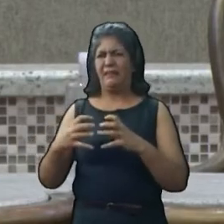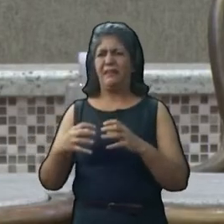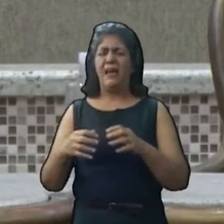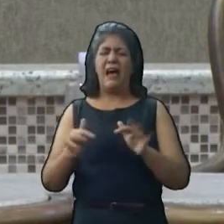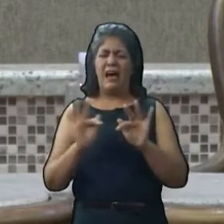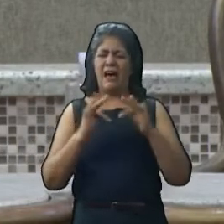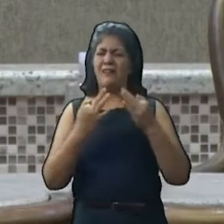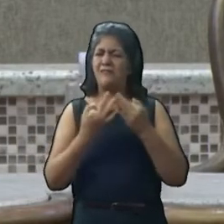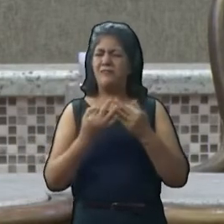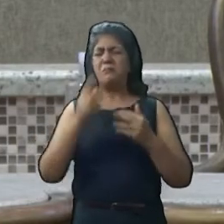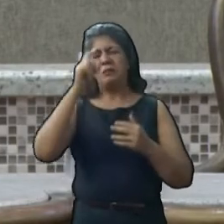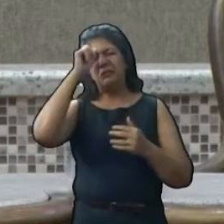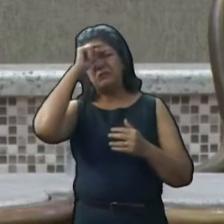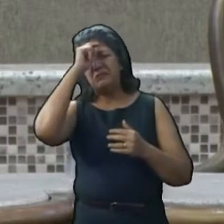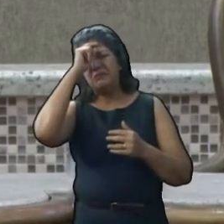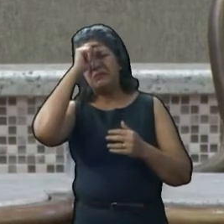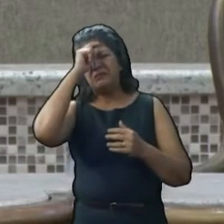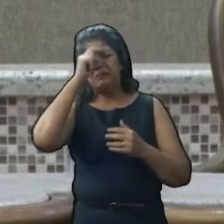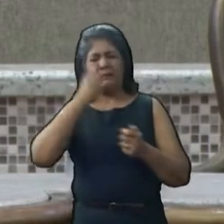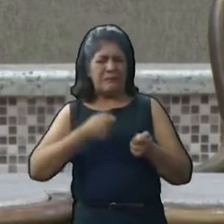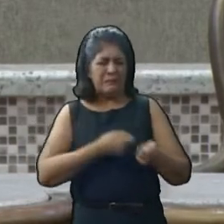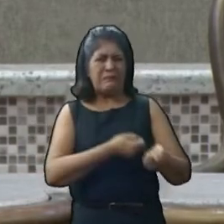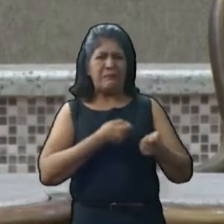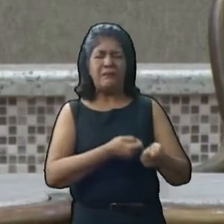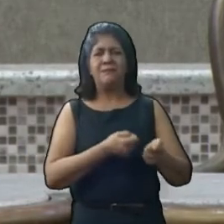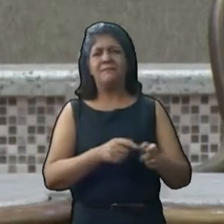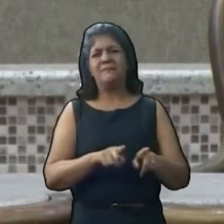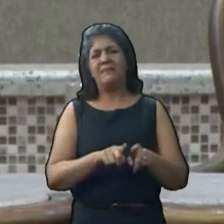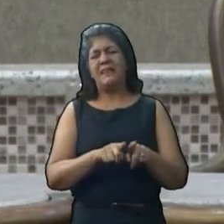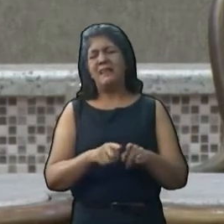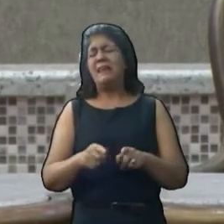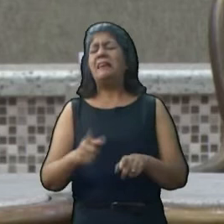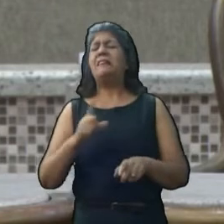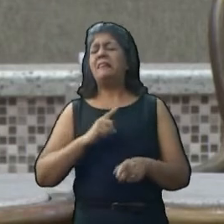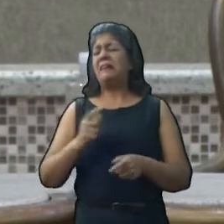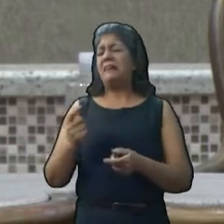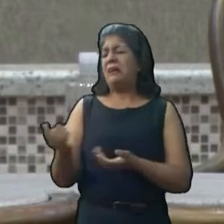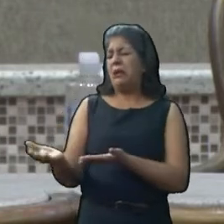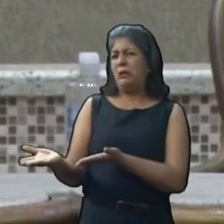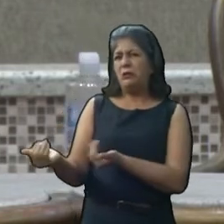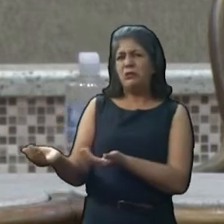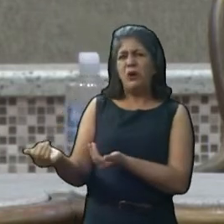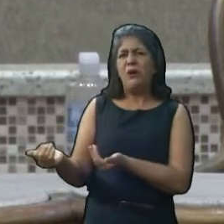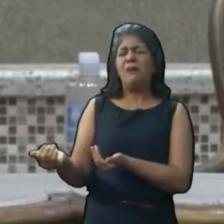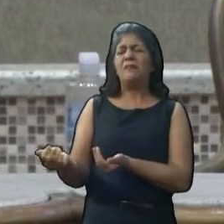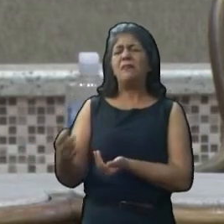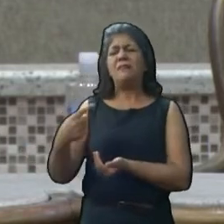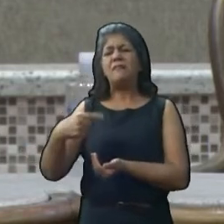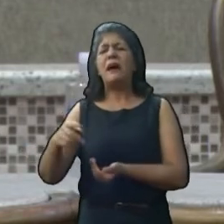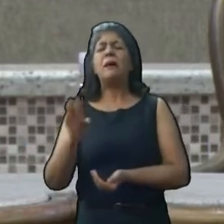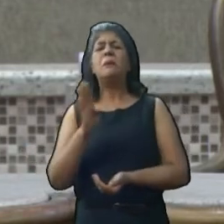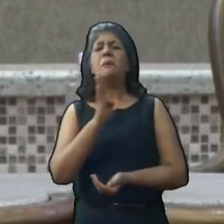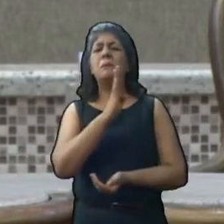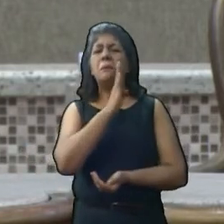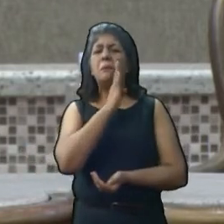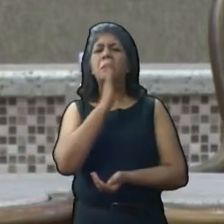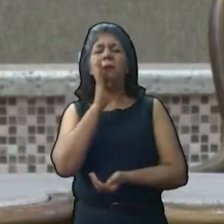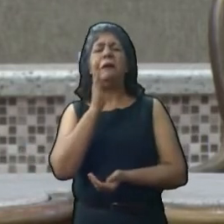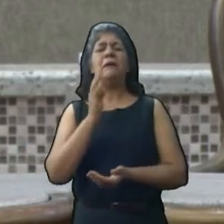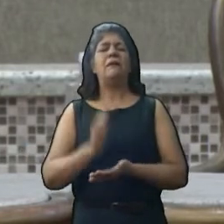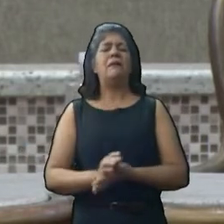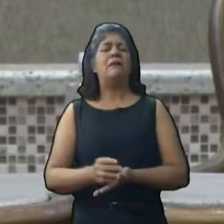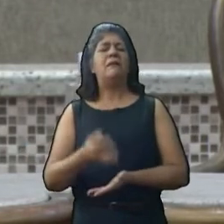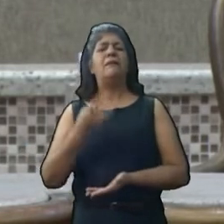com vinho com bebida quantos jovens que têm entregado as suas vidas as drogas